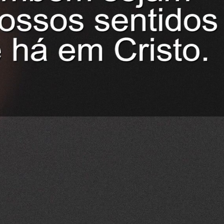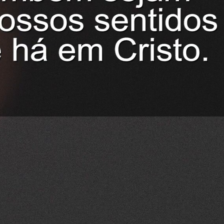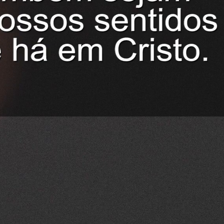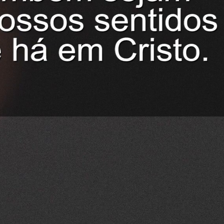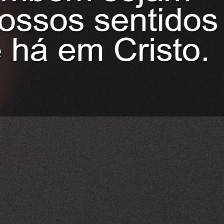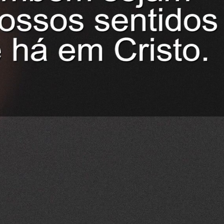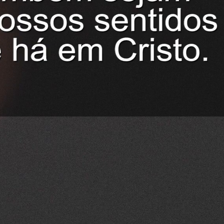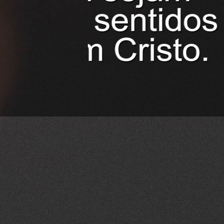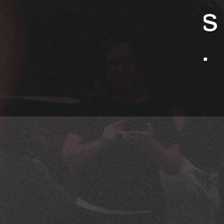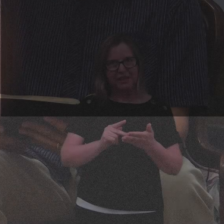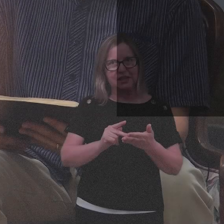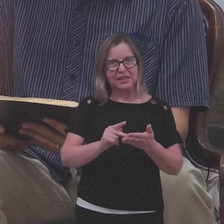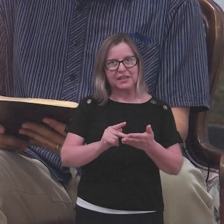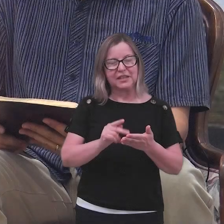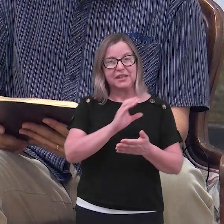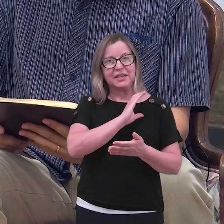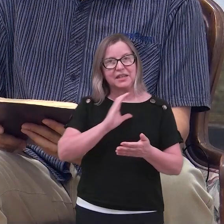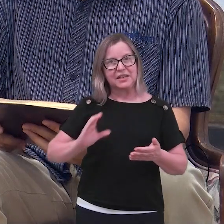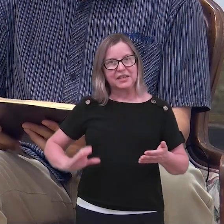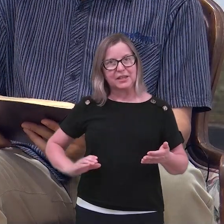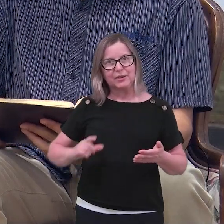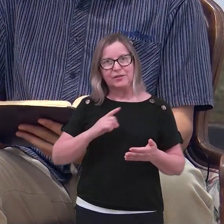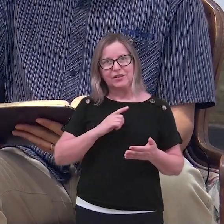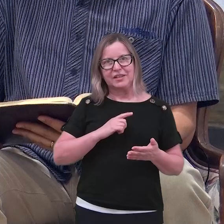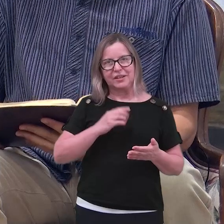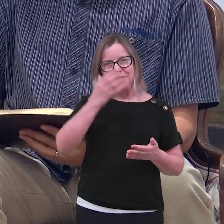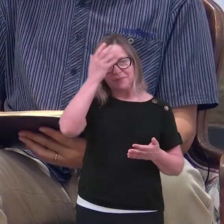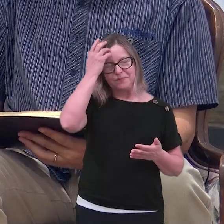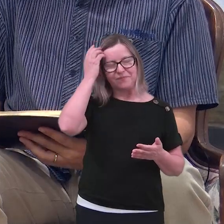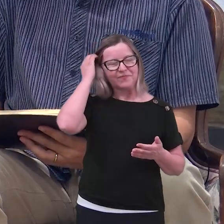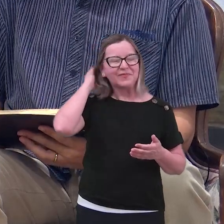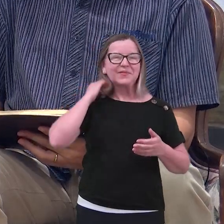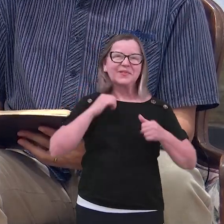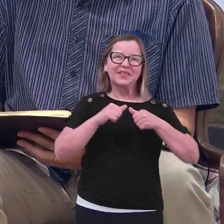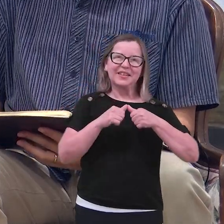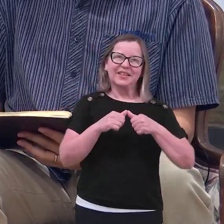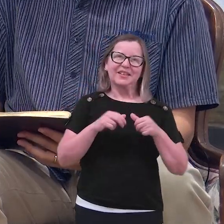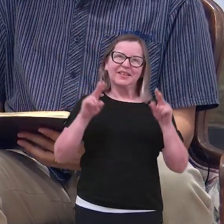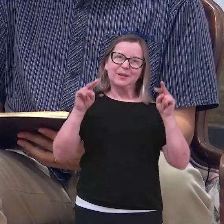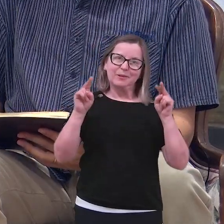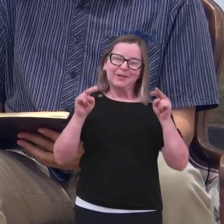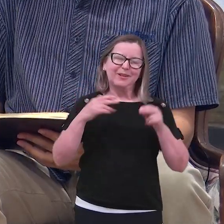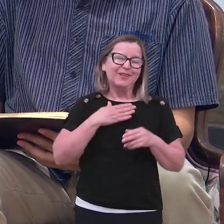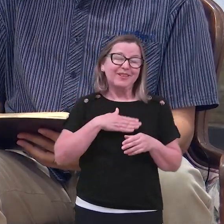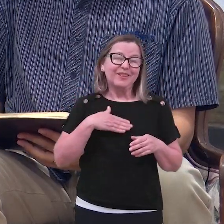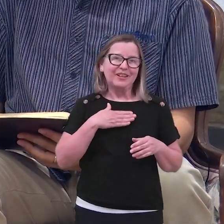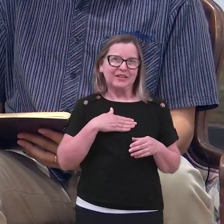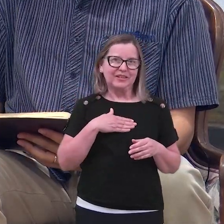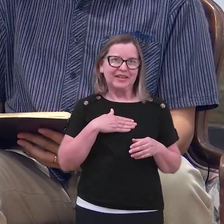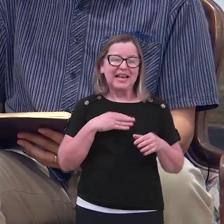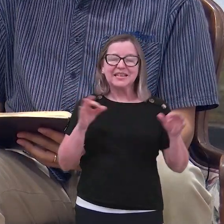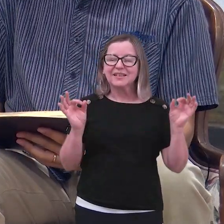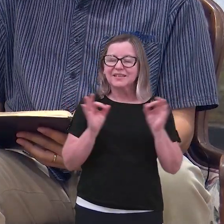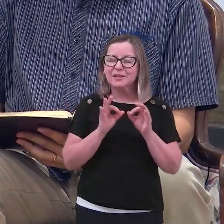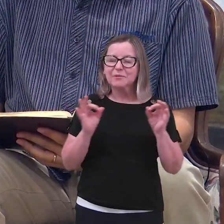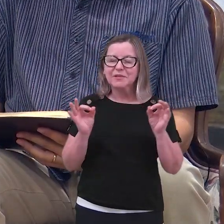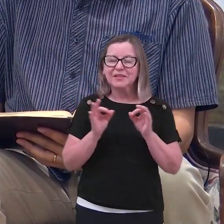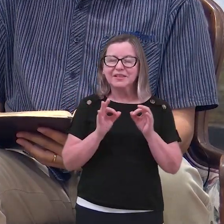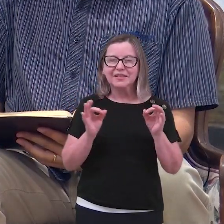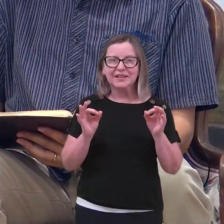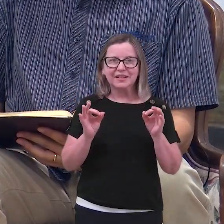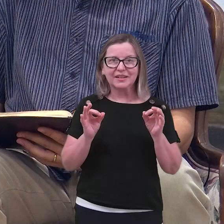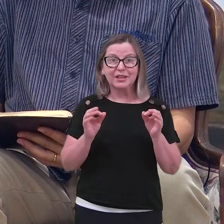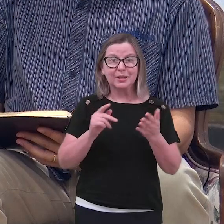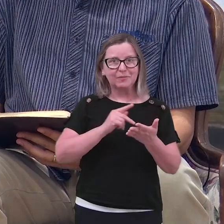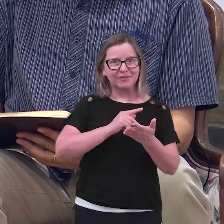pureza devidas a Cristo. Essa expressão, eu gosto muito dela, pastor Eric. A simplicidade